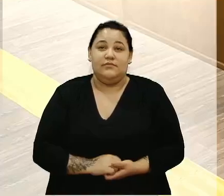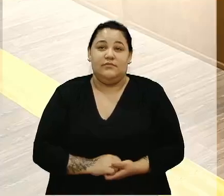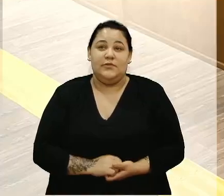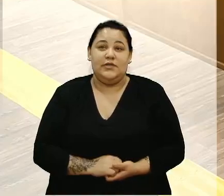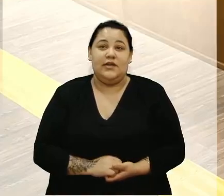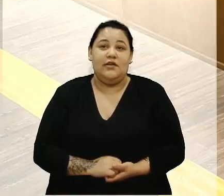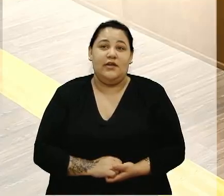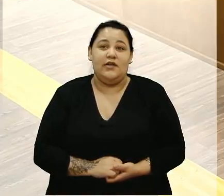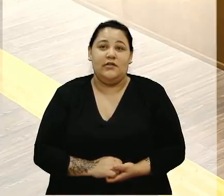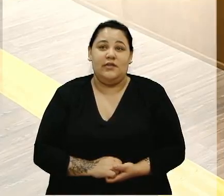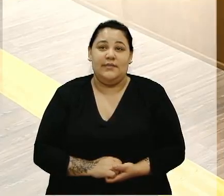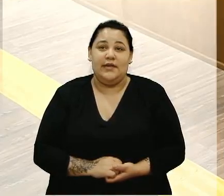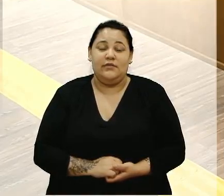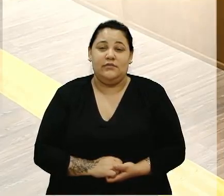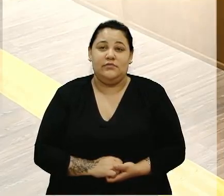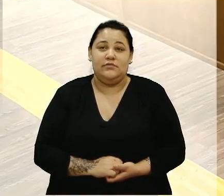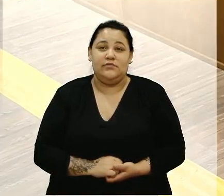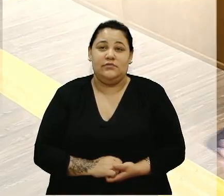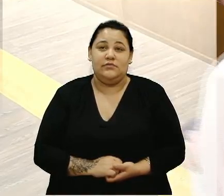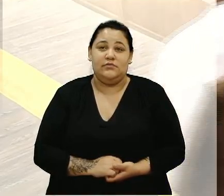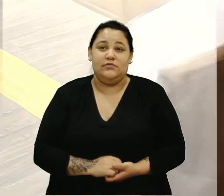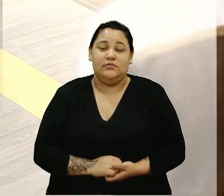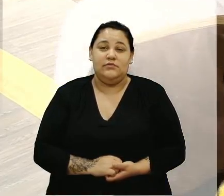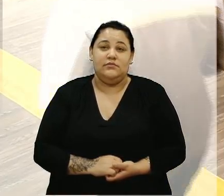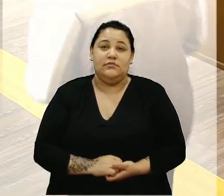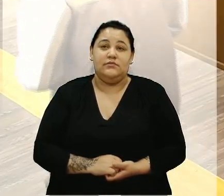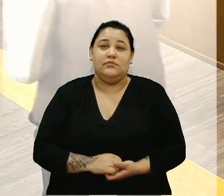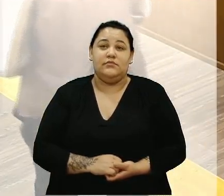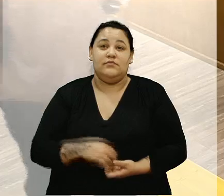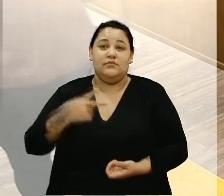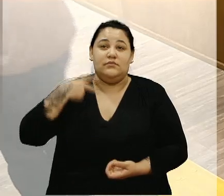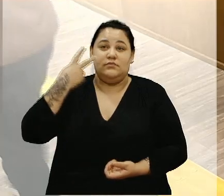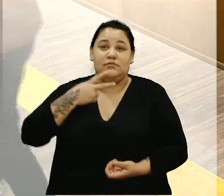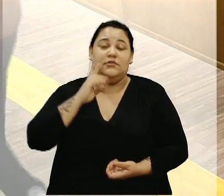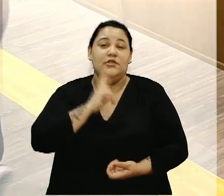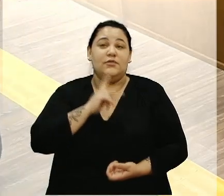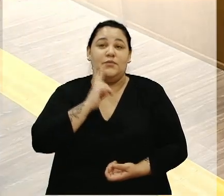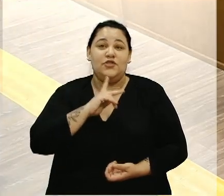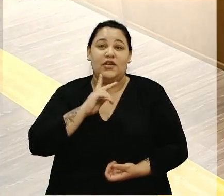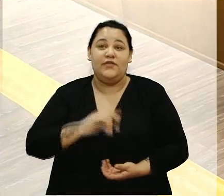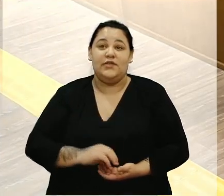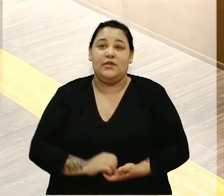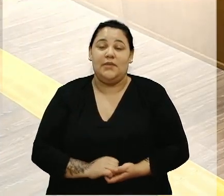do B, vereador Renato Oliveira, na tribuna.